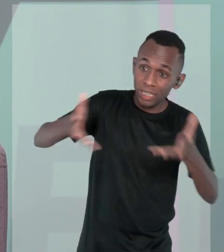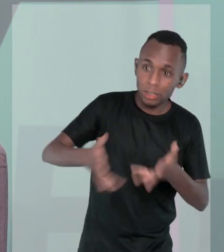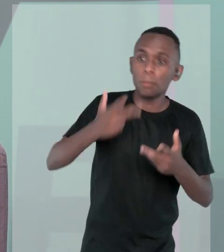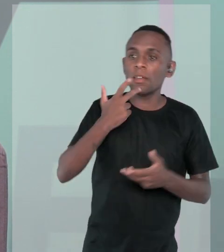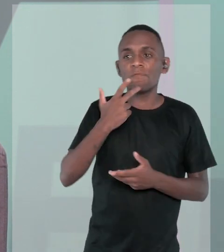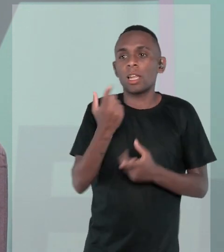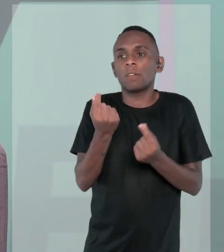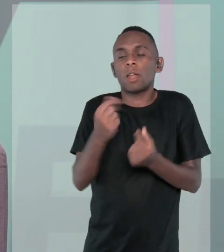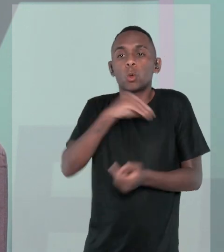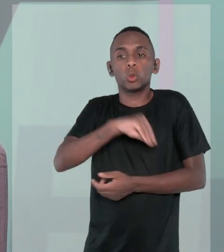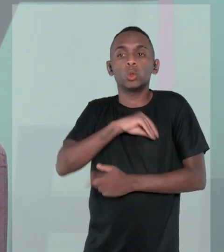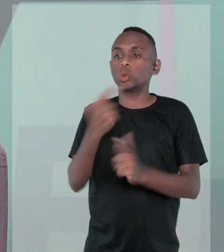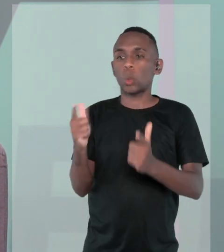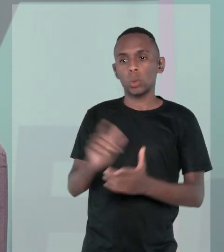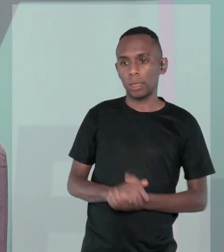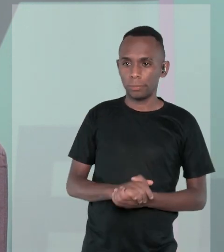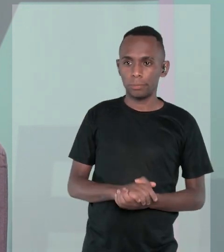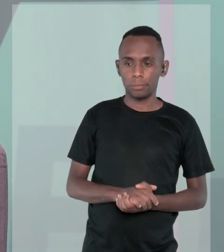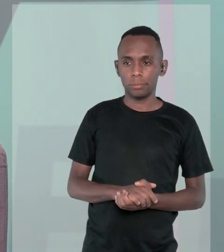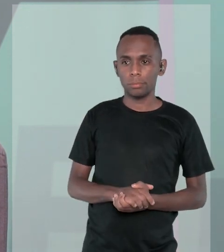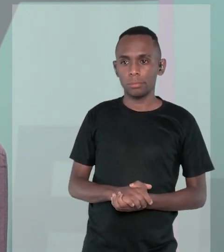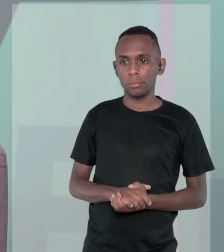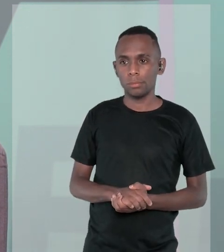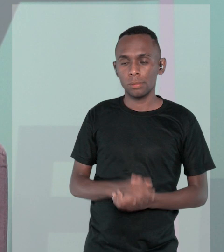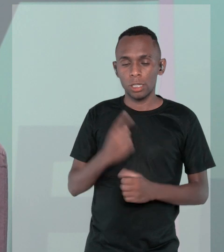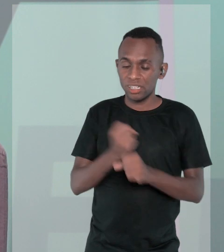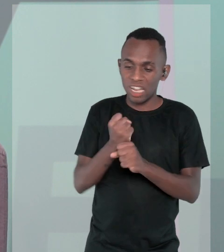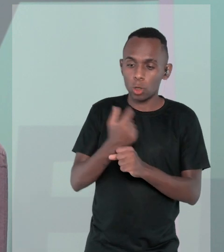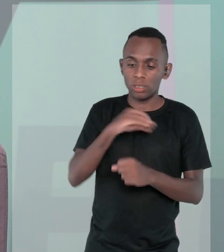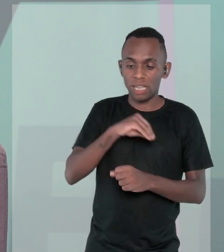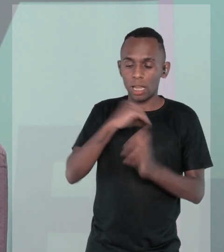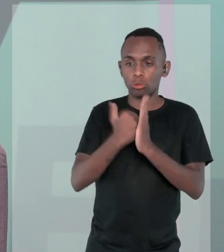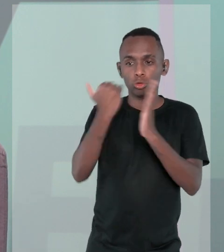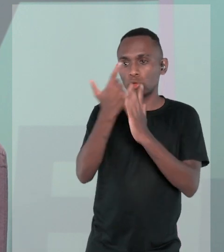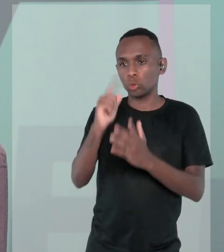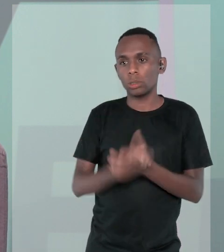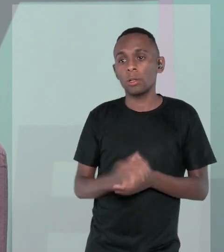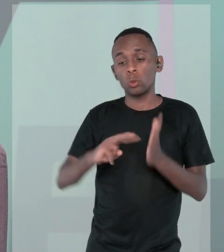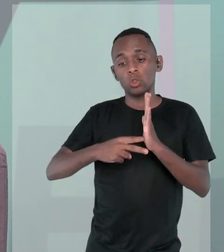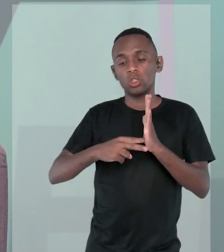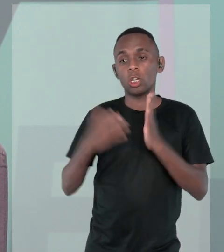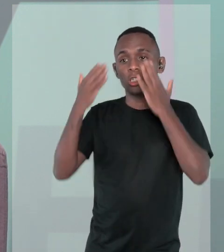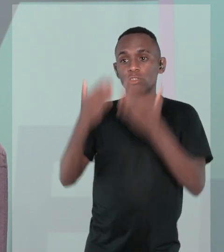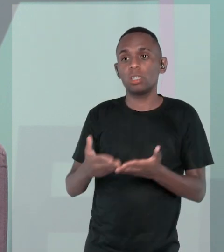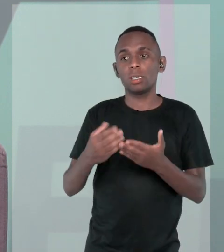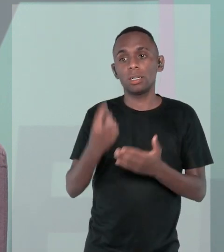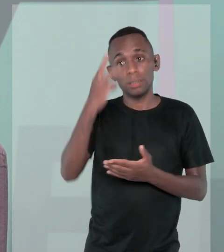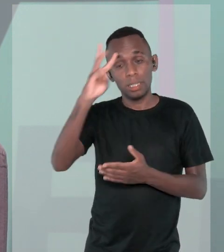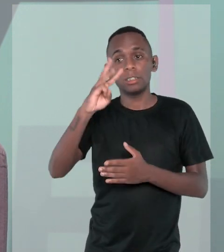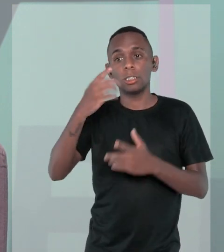vai ter aumento, não vai ter reajuste esse ano, salarial. O sindicato chega daqui a 3 dias para resolver esse